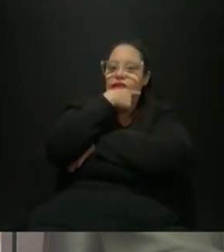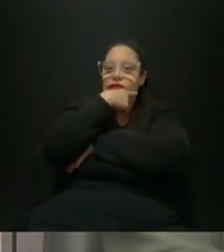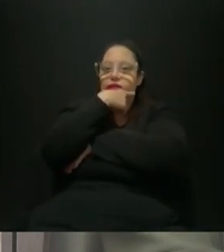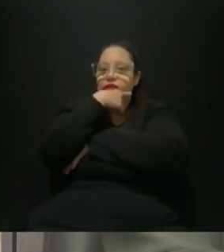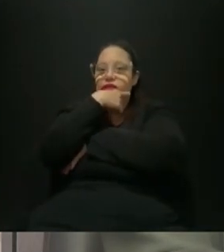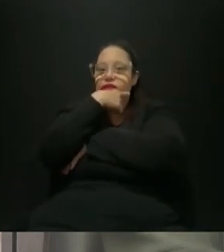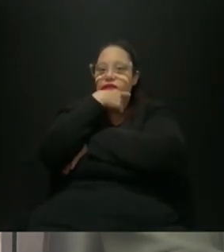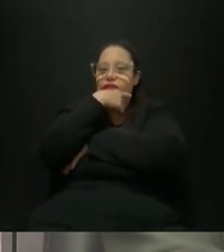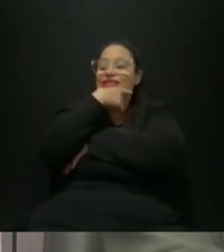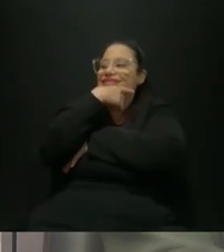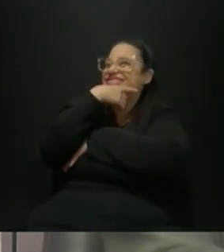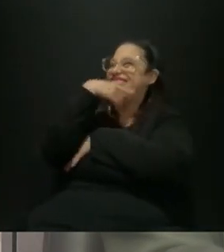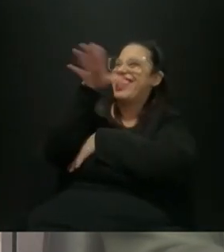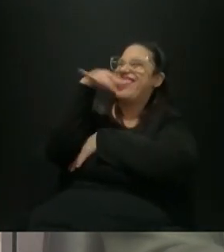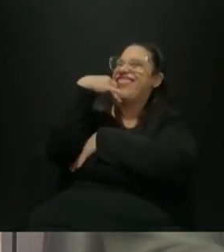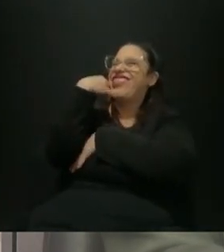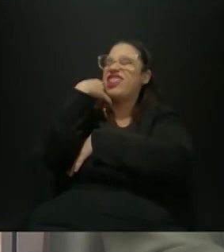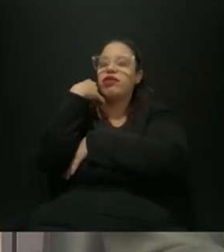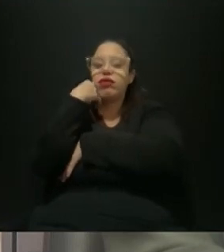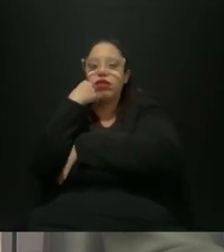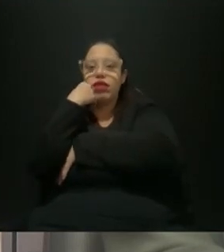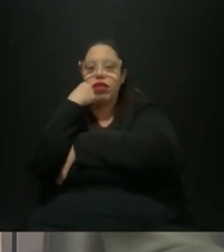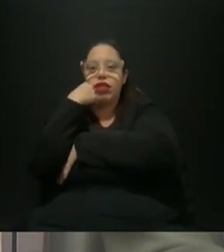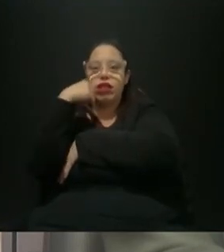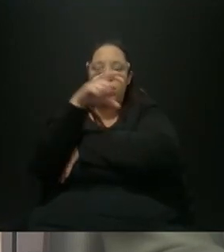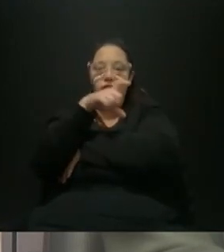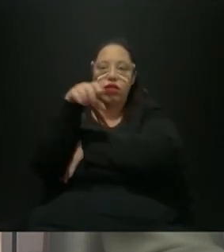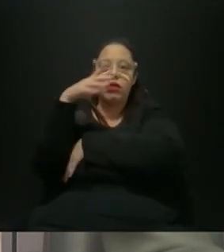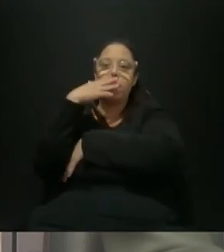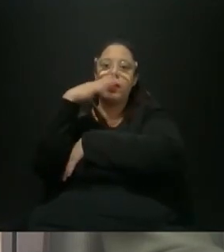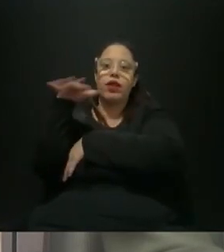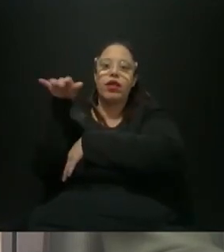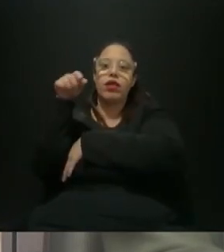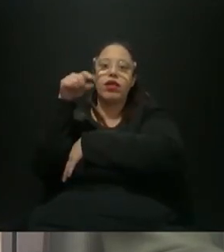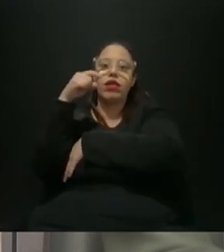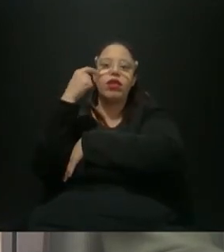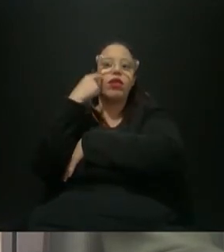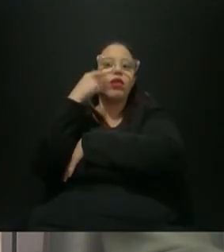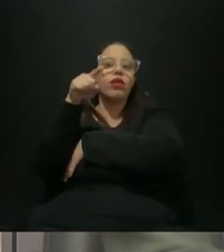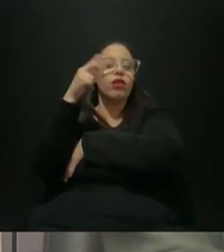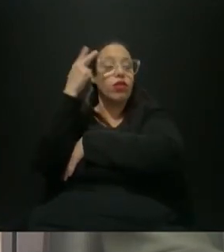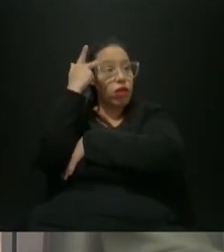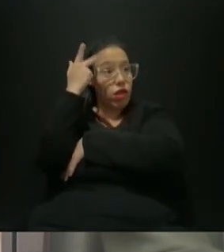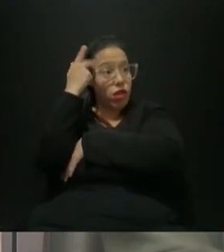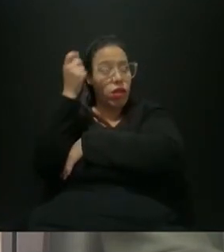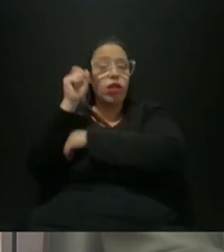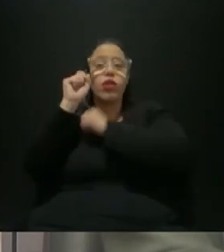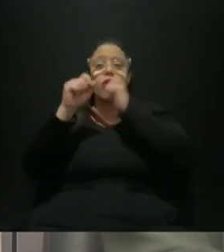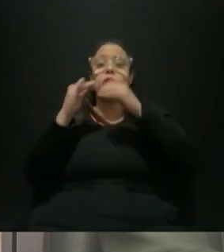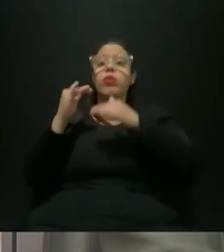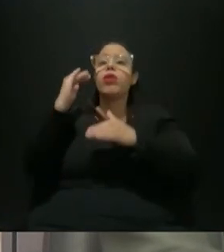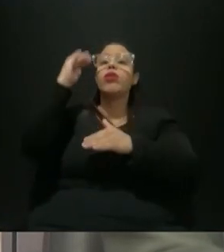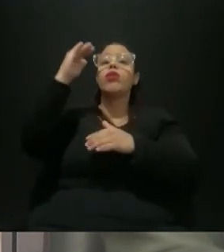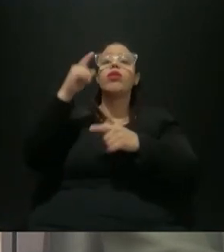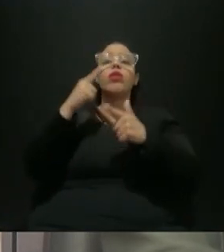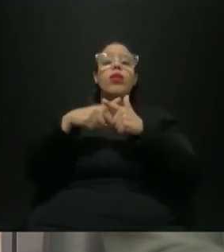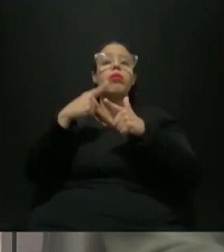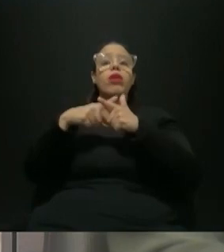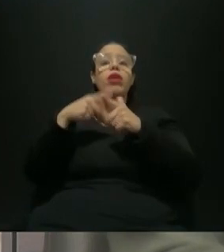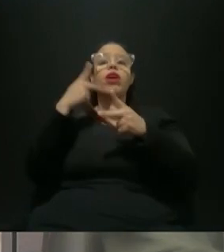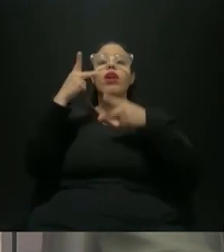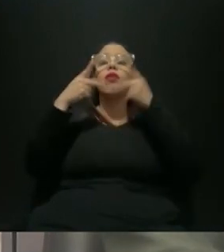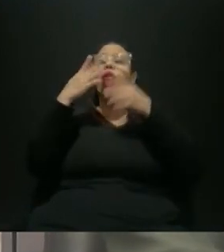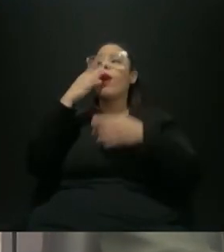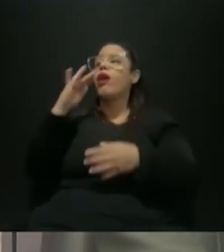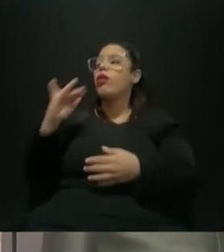pouco uma sátira, mas ele termina com uma criança. Se você não acha normal falar assim com um adulto, por que é normal falar assim com uma criança?